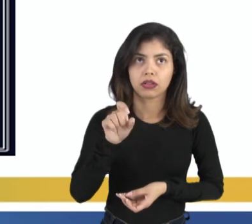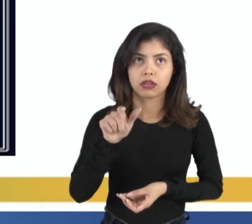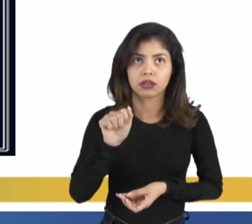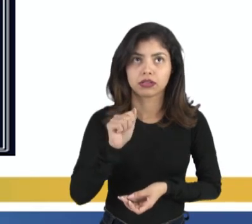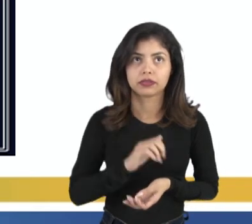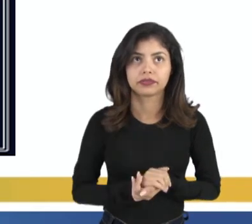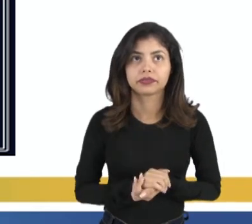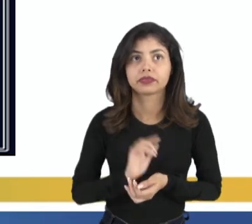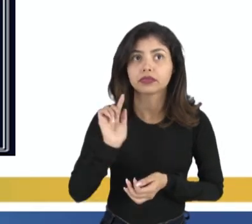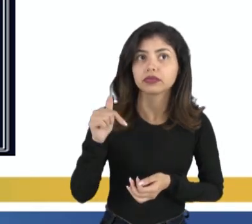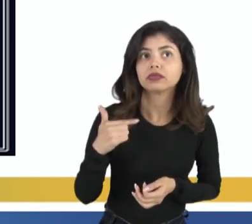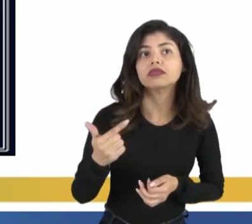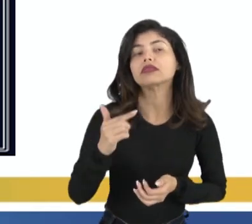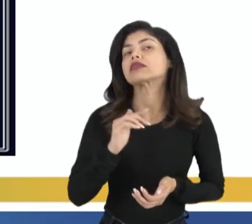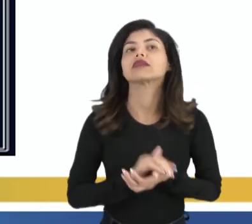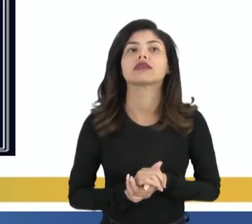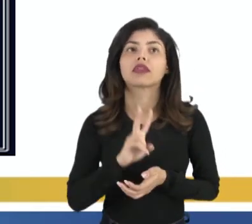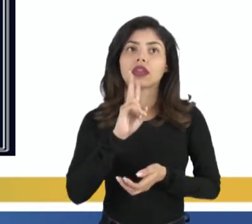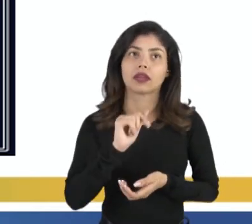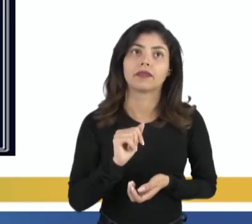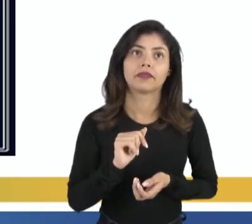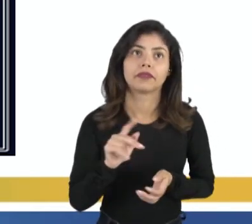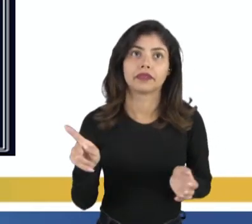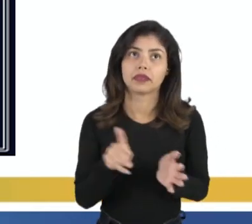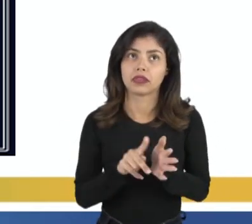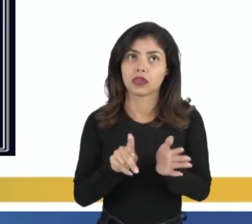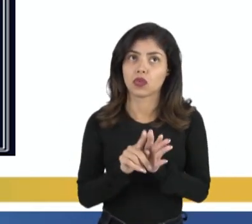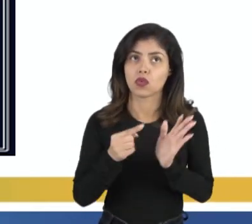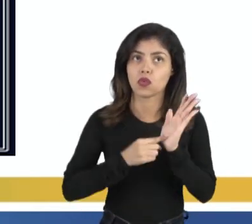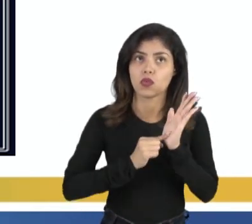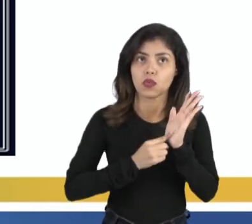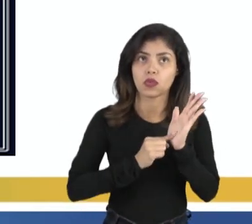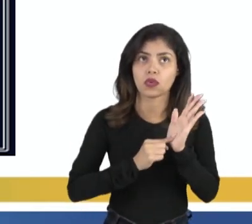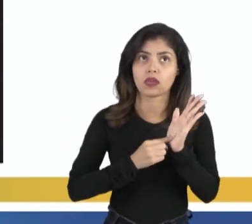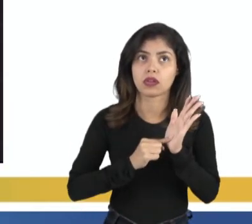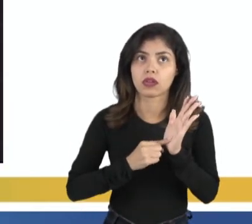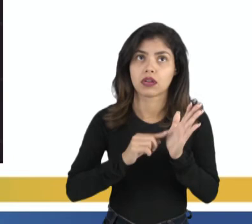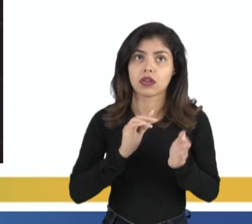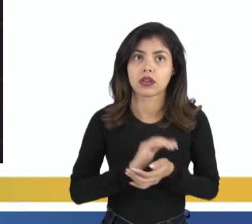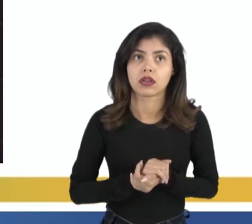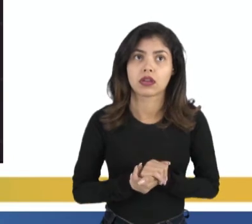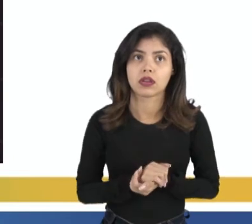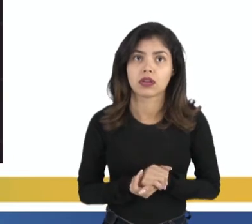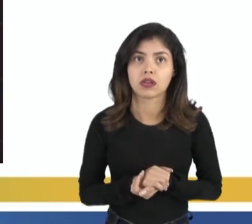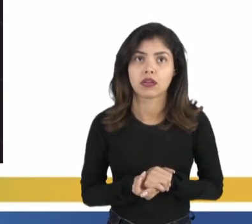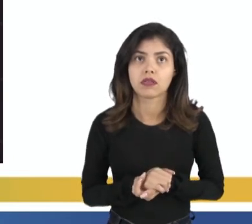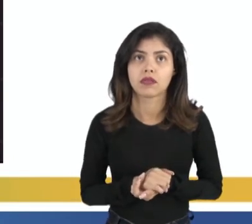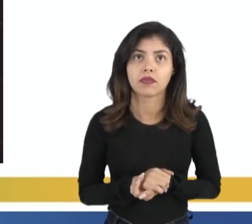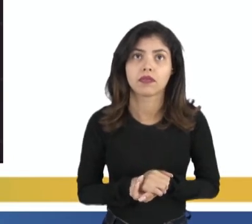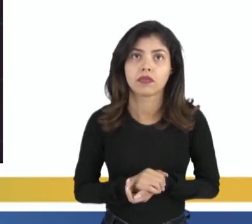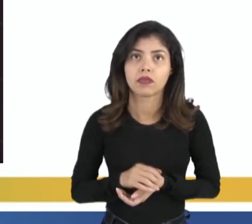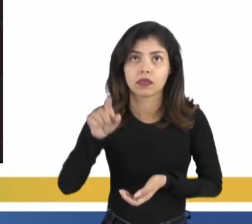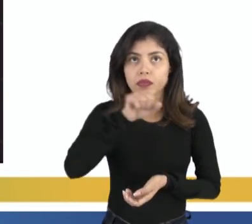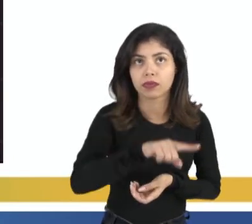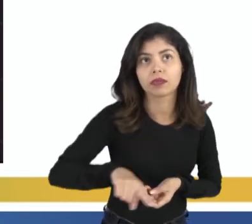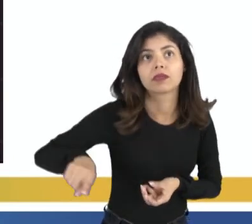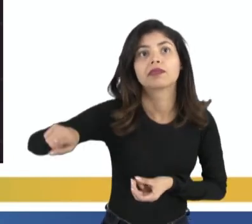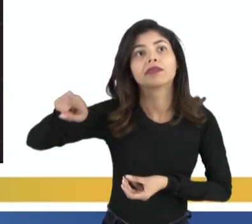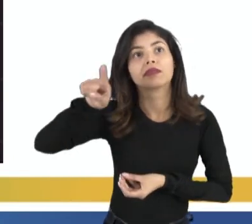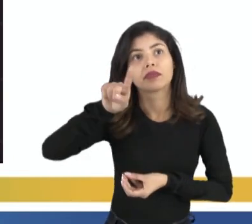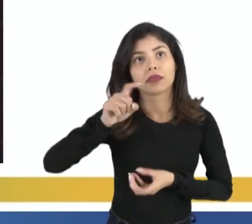essa nuvem essa Nebulosa vai se concentrar num único. Onde nós chamamos anã branca e eu sei que o começa de novo